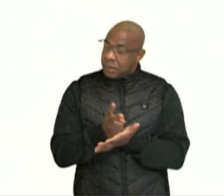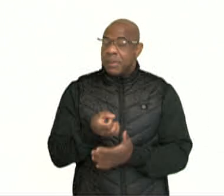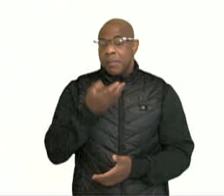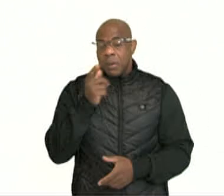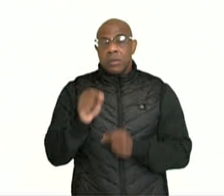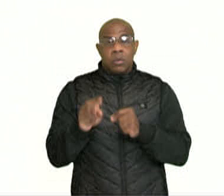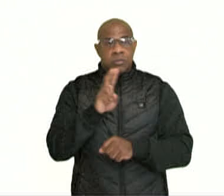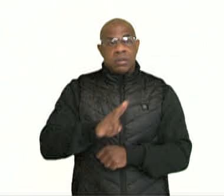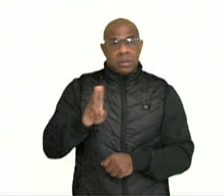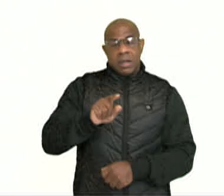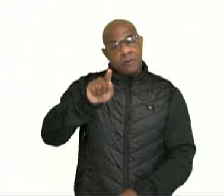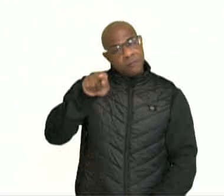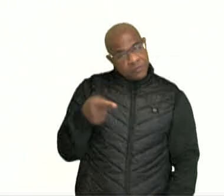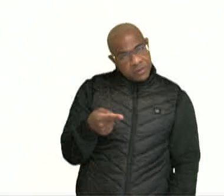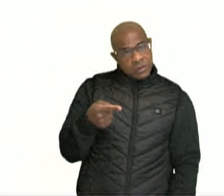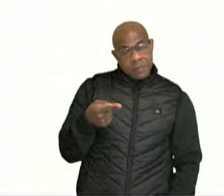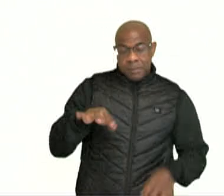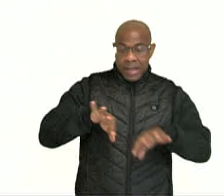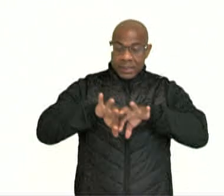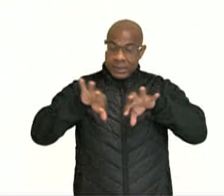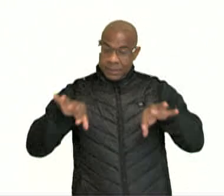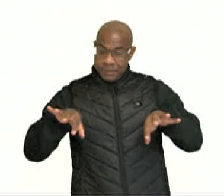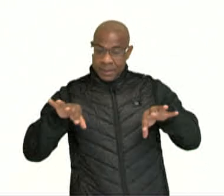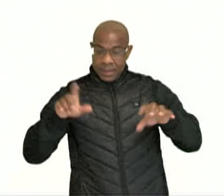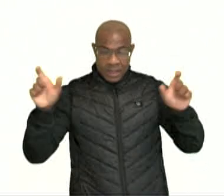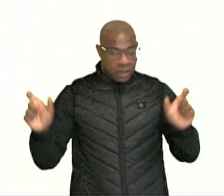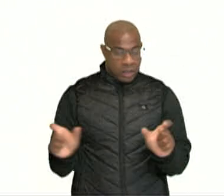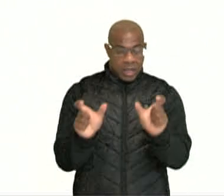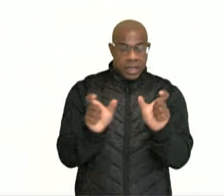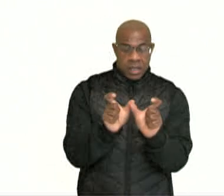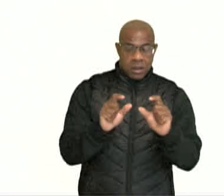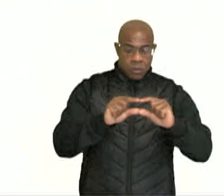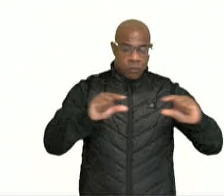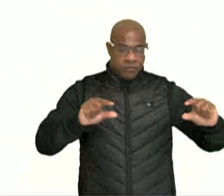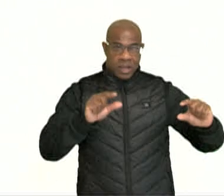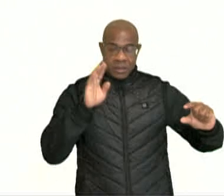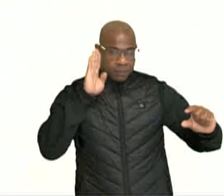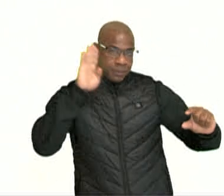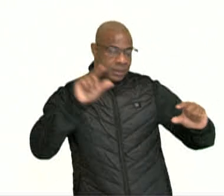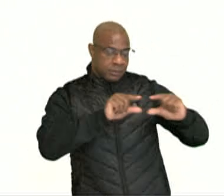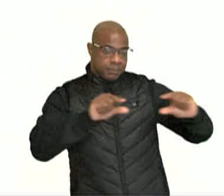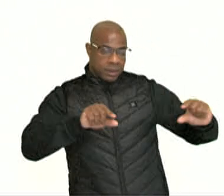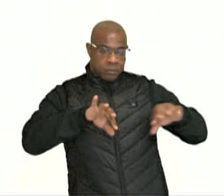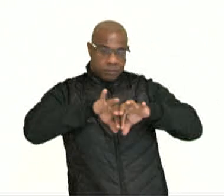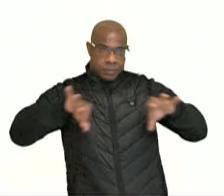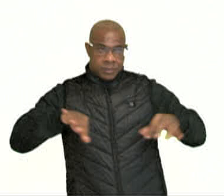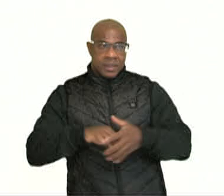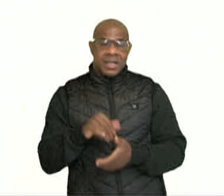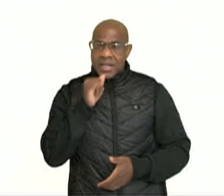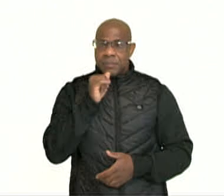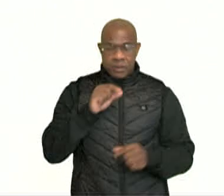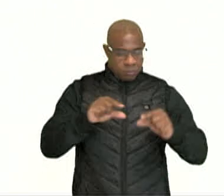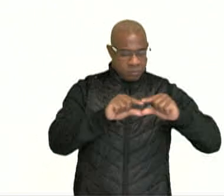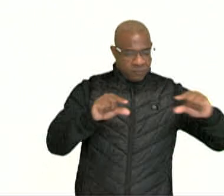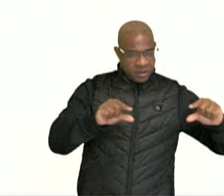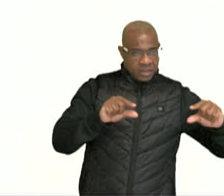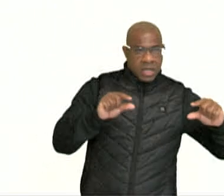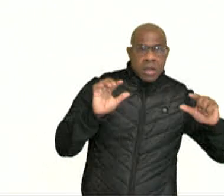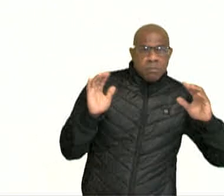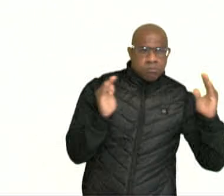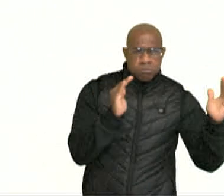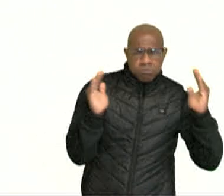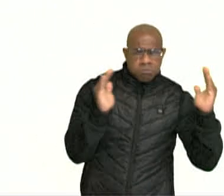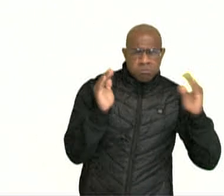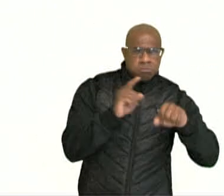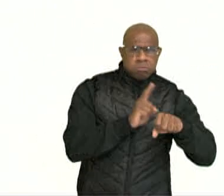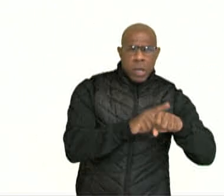recomendável utilizar vírgula para separar da oração principal. Então, quando eu tenho ali uma oração que indica um tempo, é